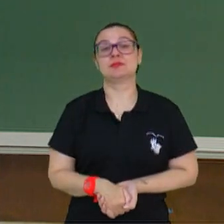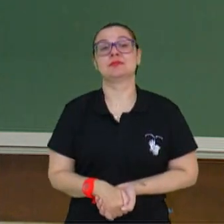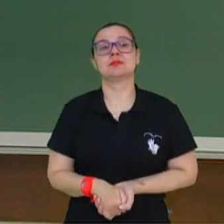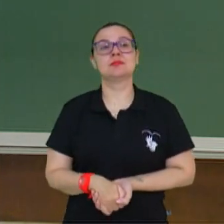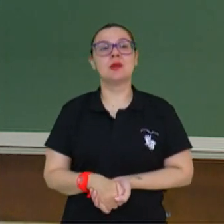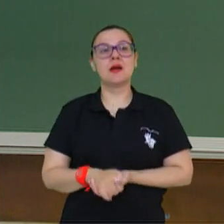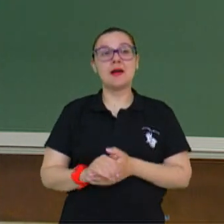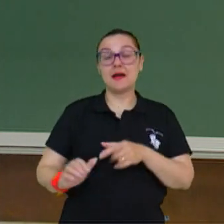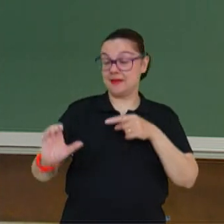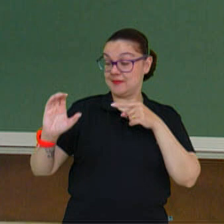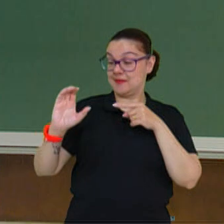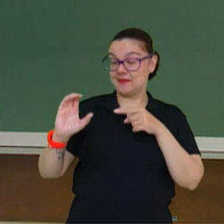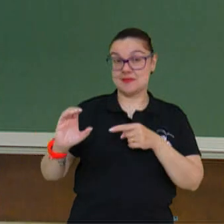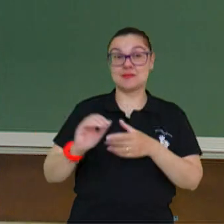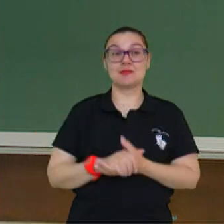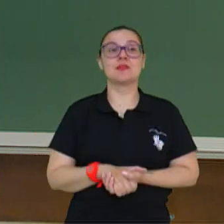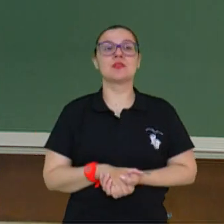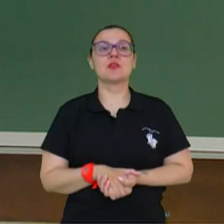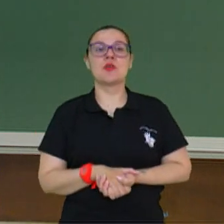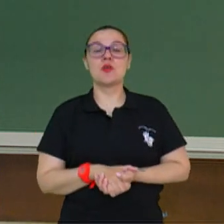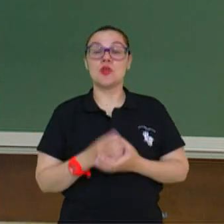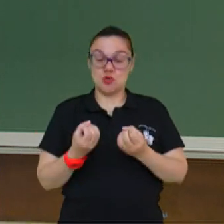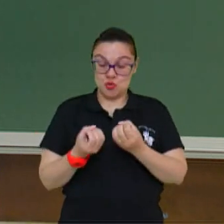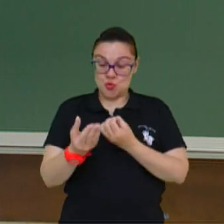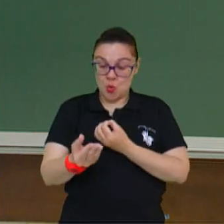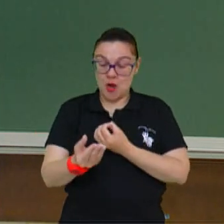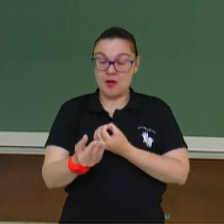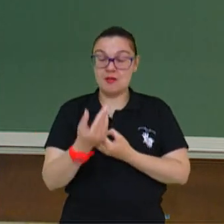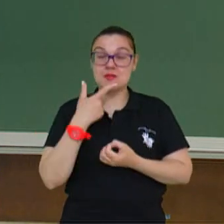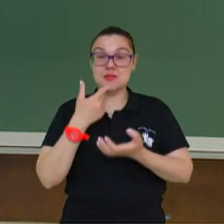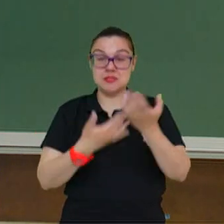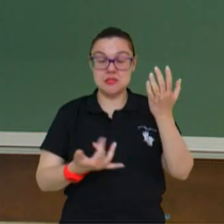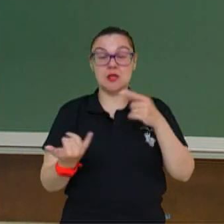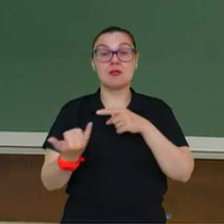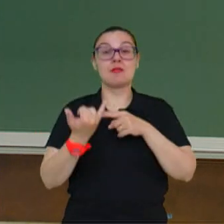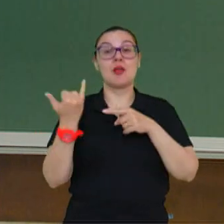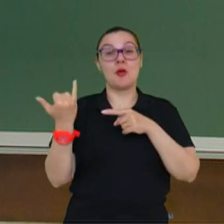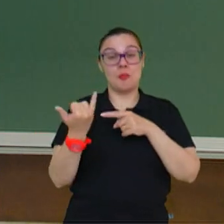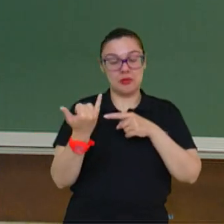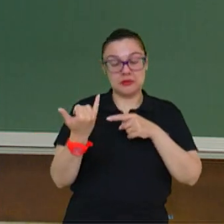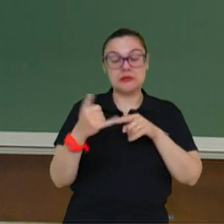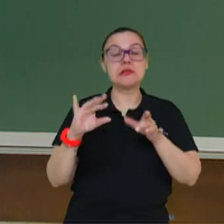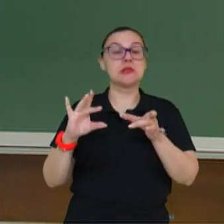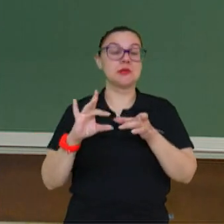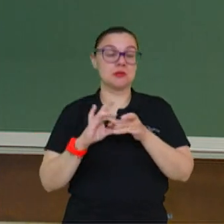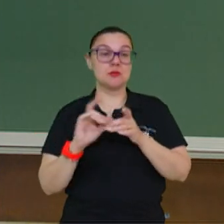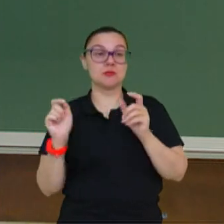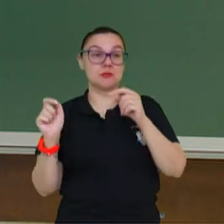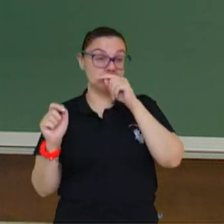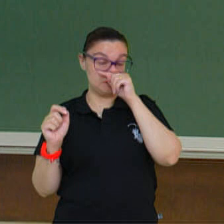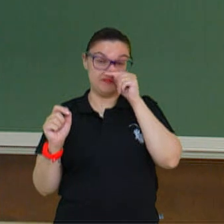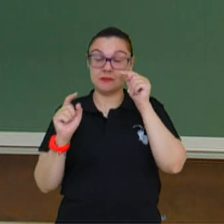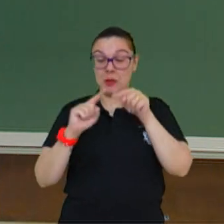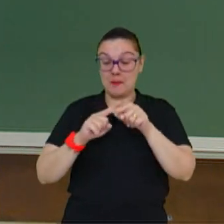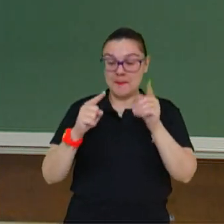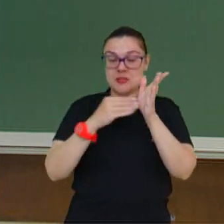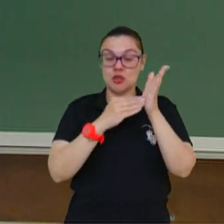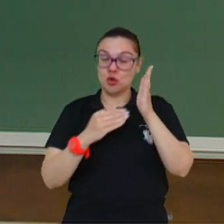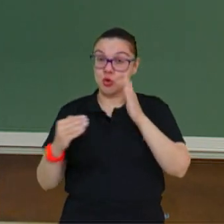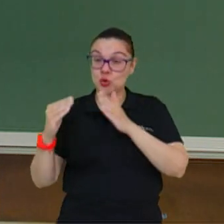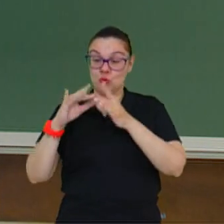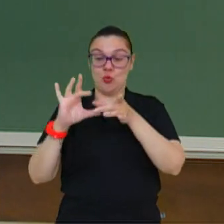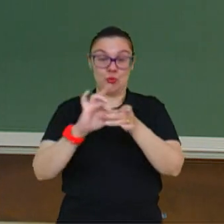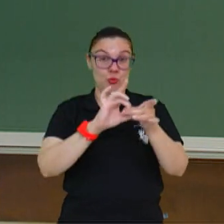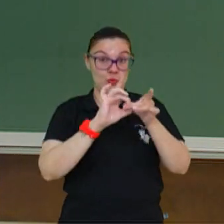isso. A letra C, a atitude de doar sangue é muito importante? O texto também pode remeter a isso. Mas o que eu quero é que vocês entendam o contexto